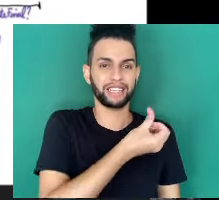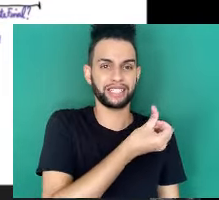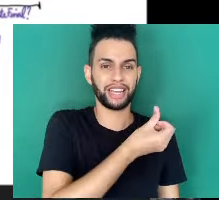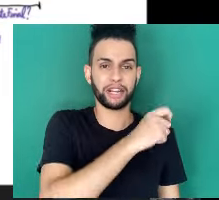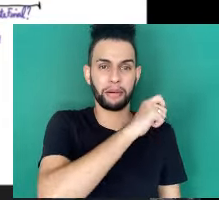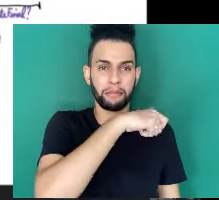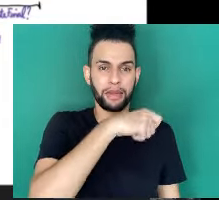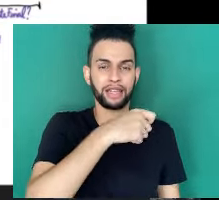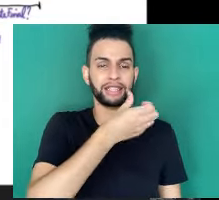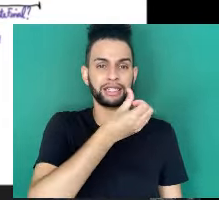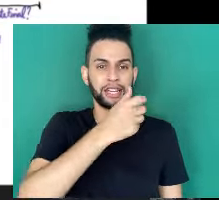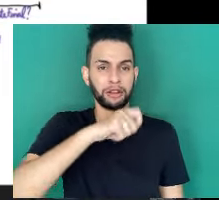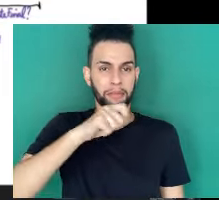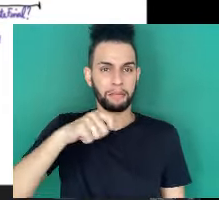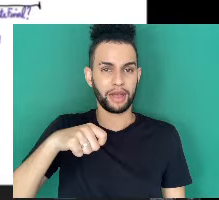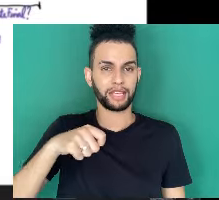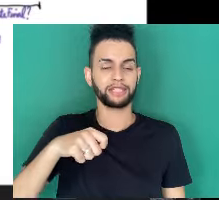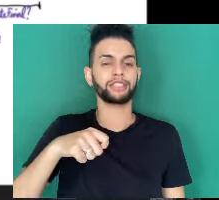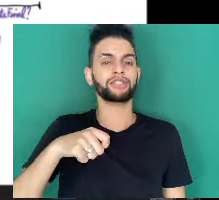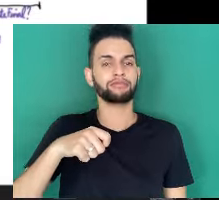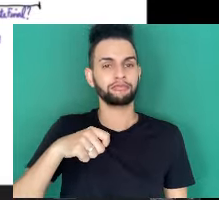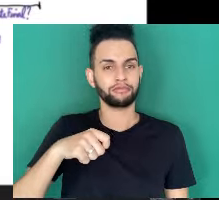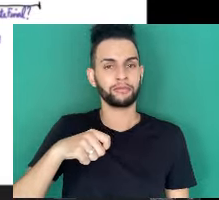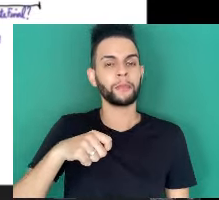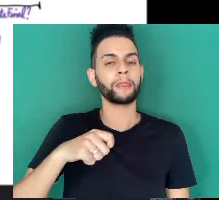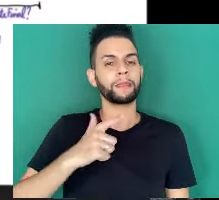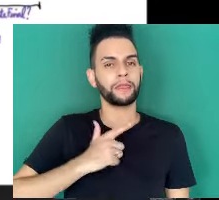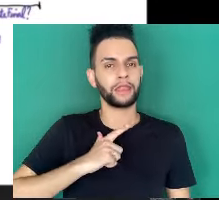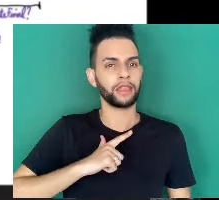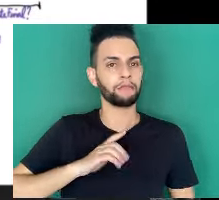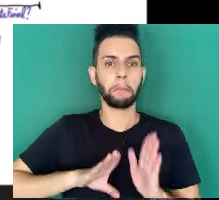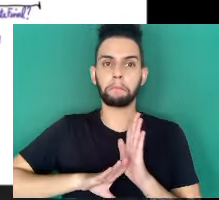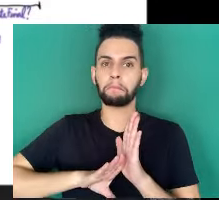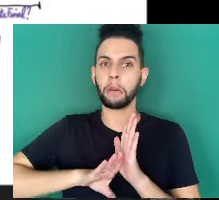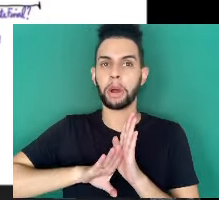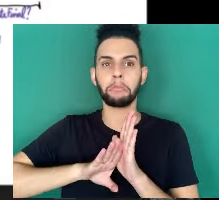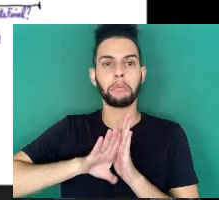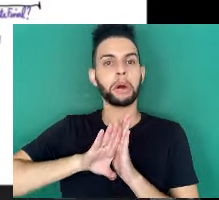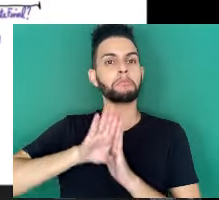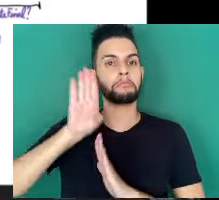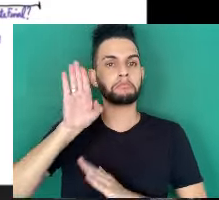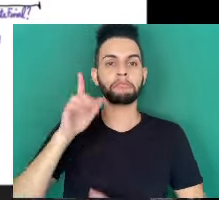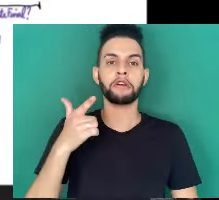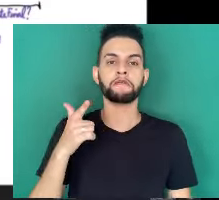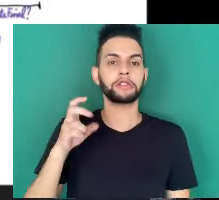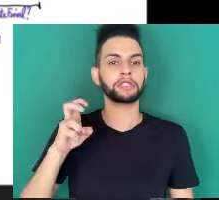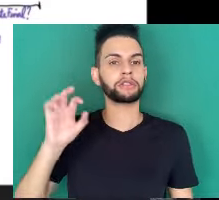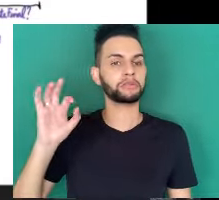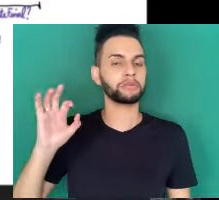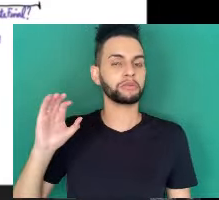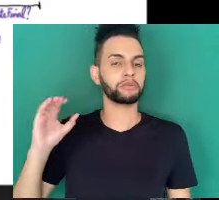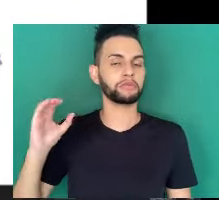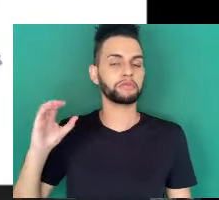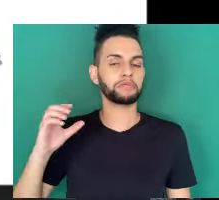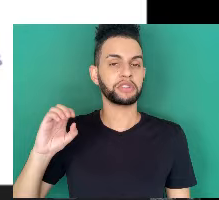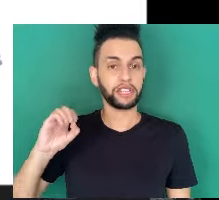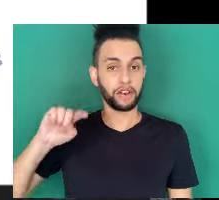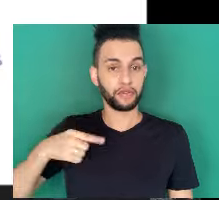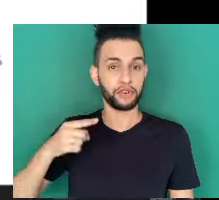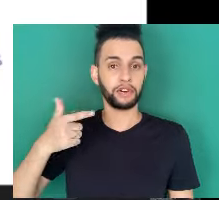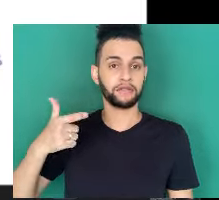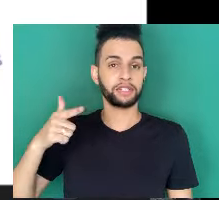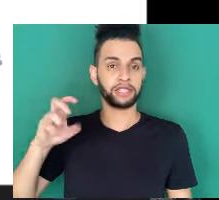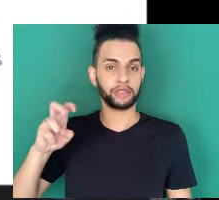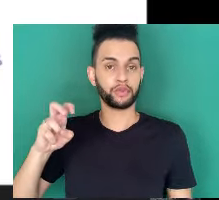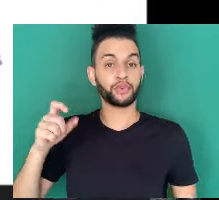só de aplicação de juro para 2, o aumento foi só de 25 centavos. Quando eu dividi em